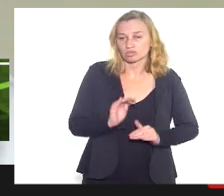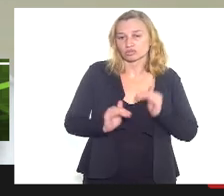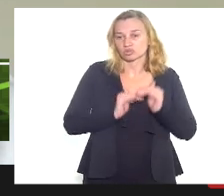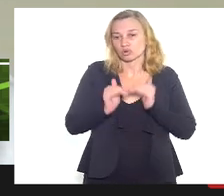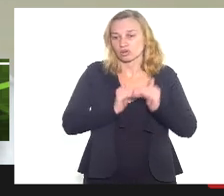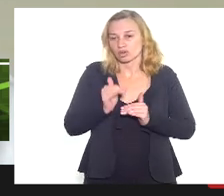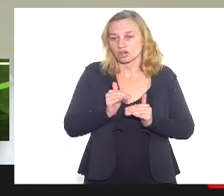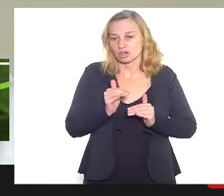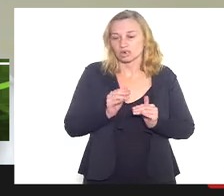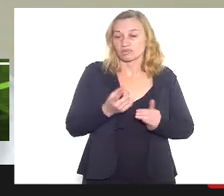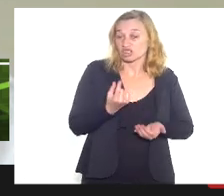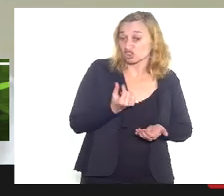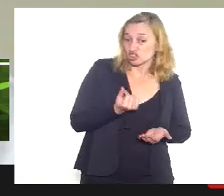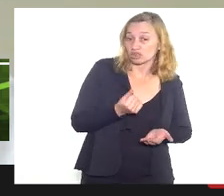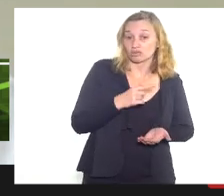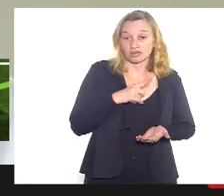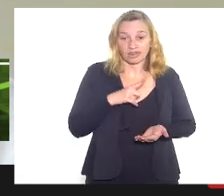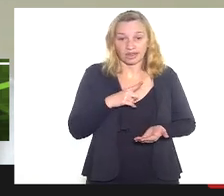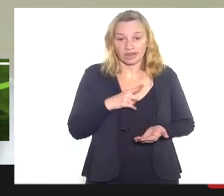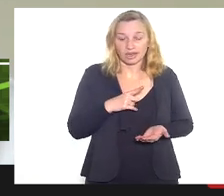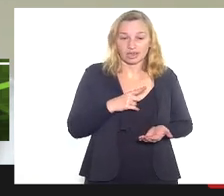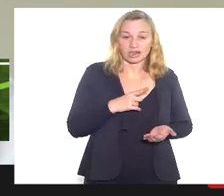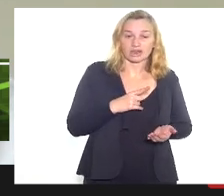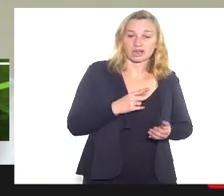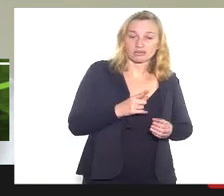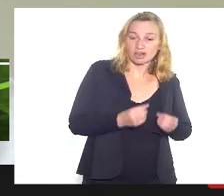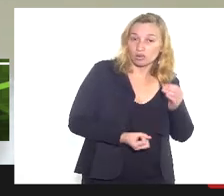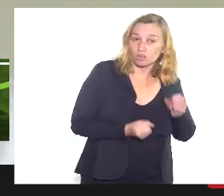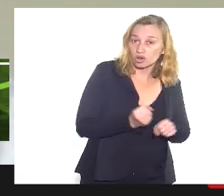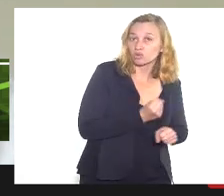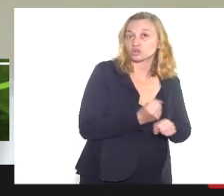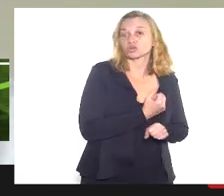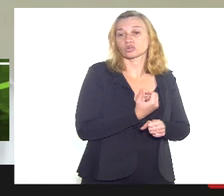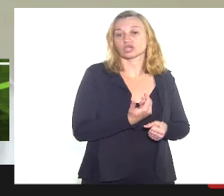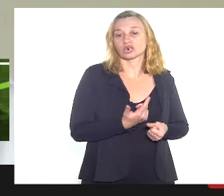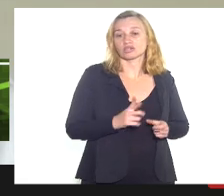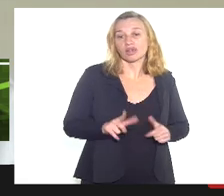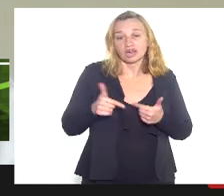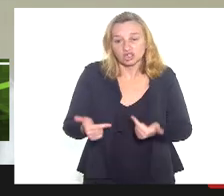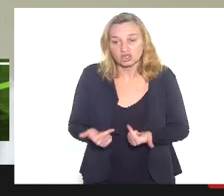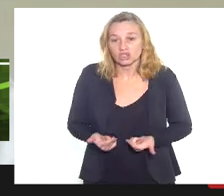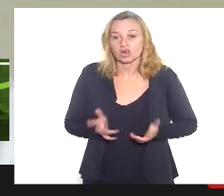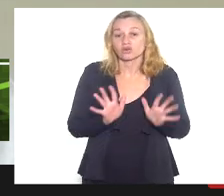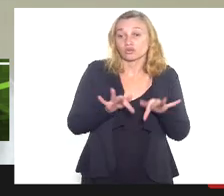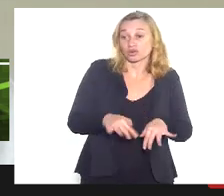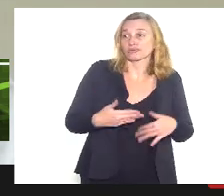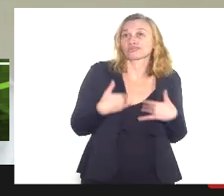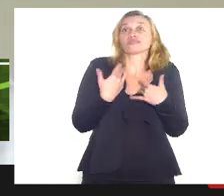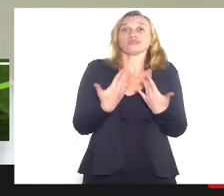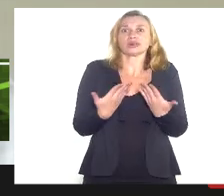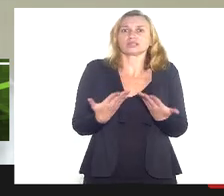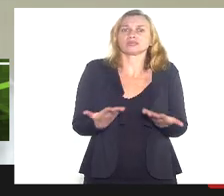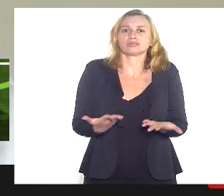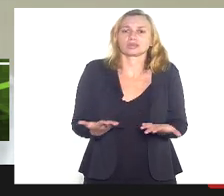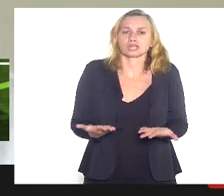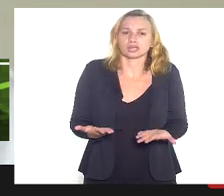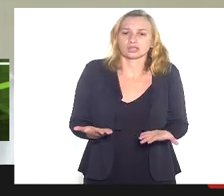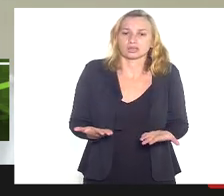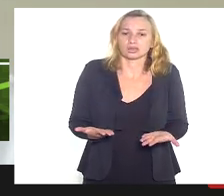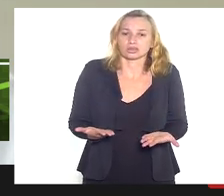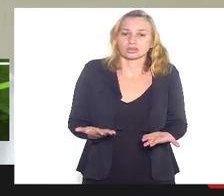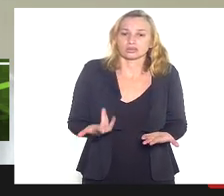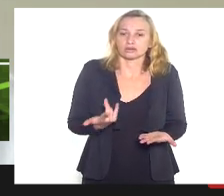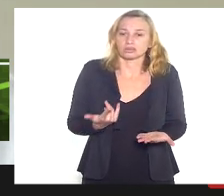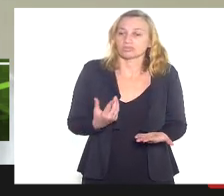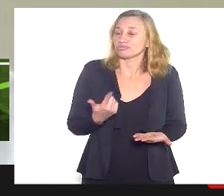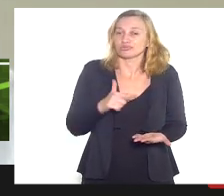desenvolvimento que vai trazer dinheiro, que vai botar, que vai construir. E aí, no final, a gente pode ter uma surpresa que não tenha